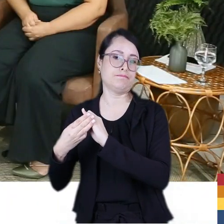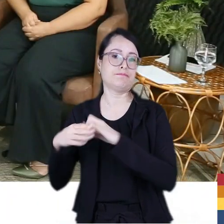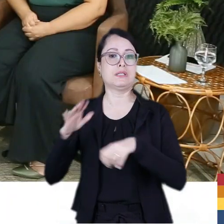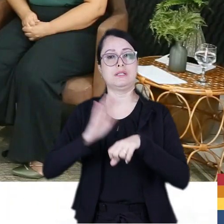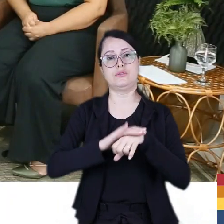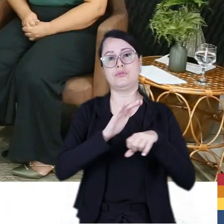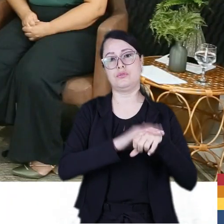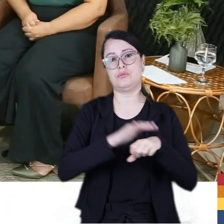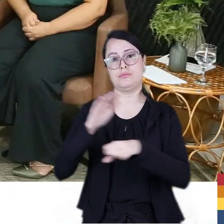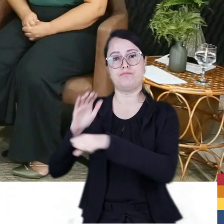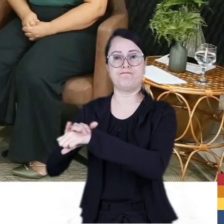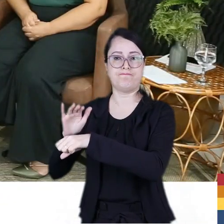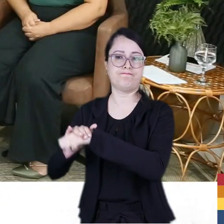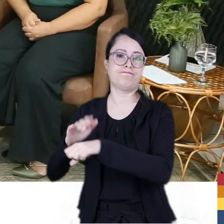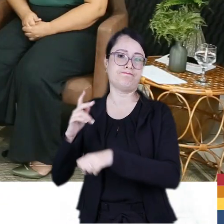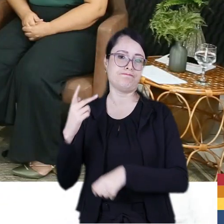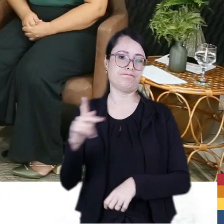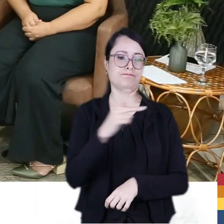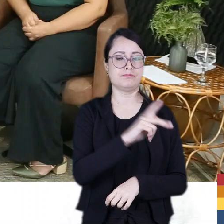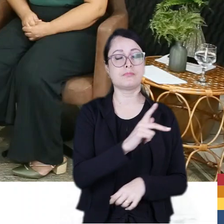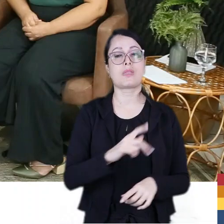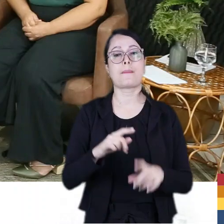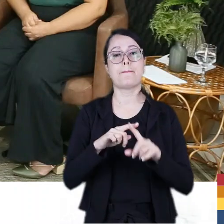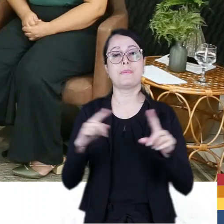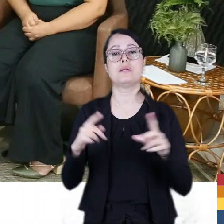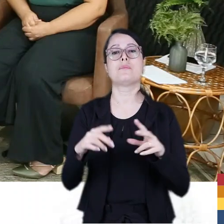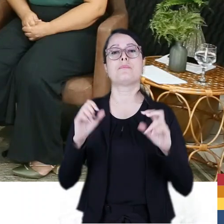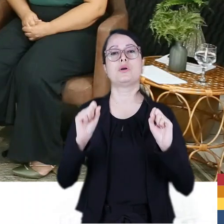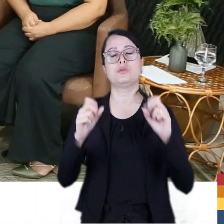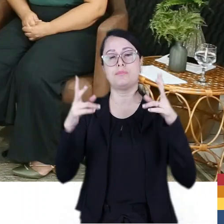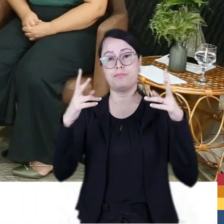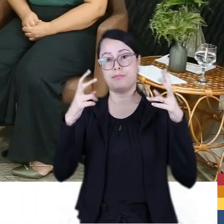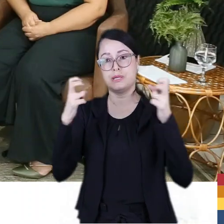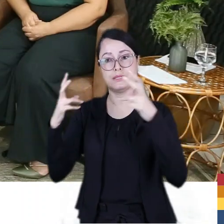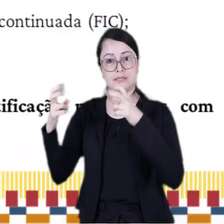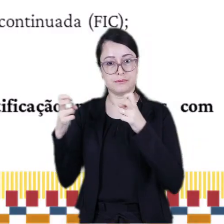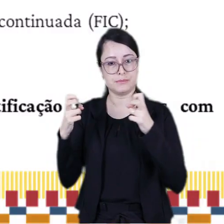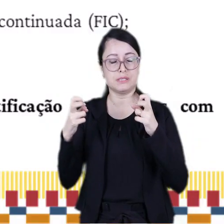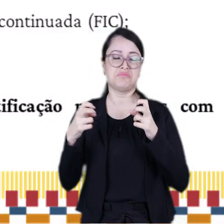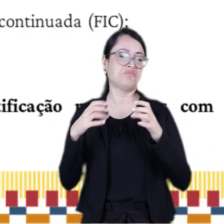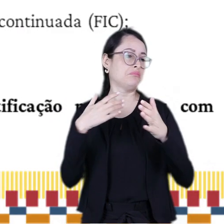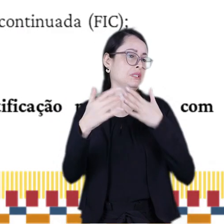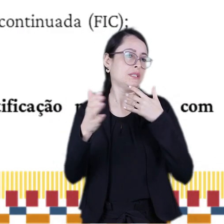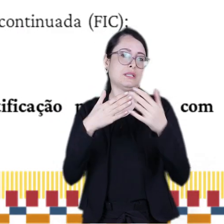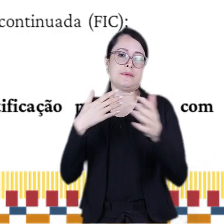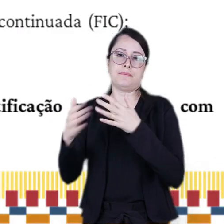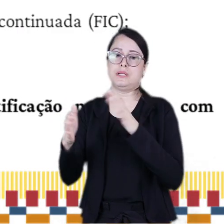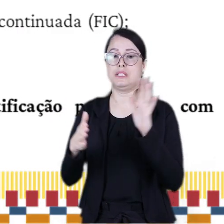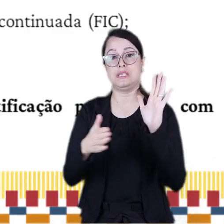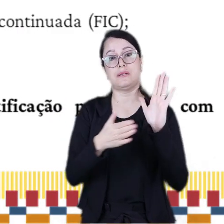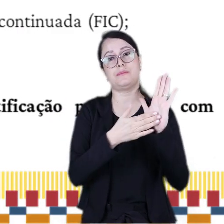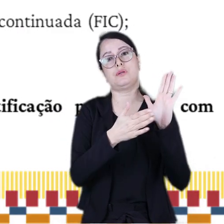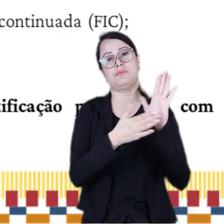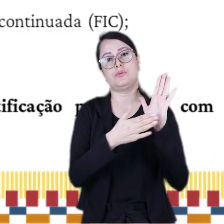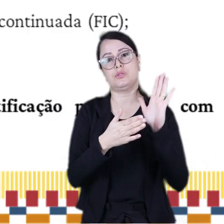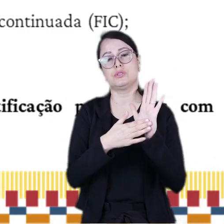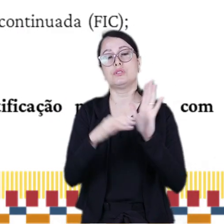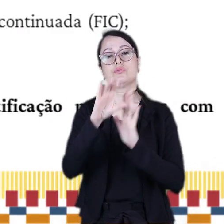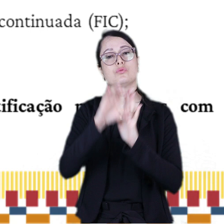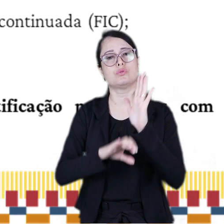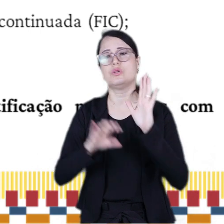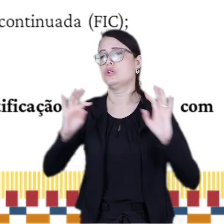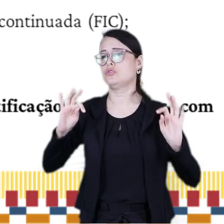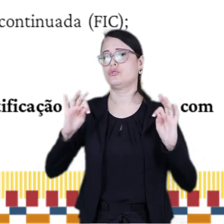proposta do IEMA o mesmo curso ela é diferente da proposta que é colocada lá no IFMA por conta dessa tal